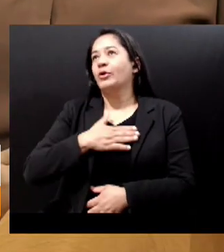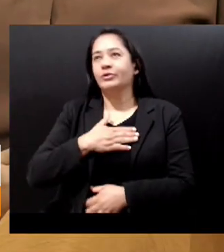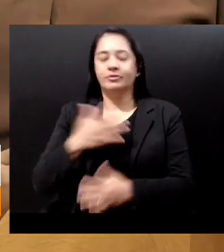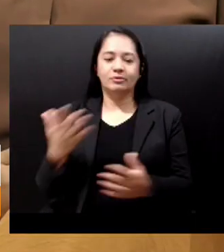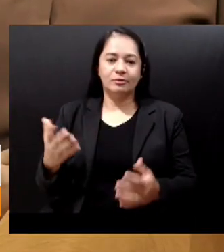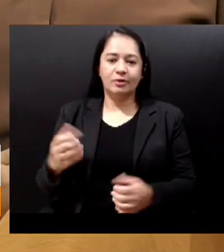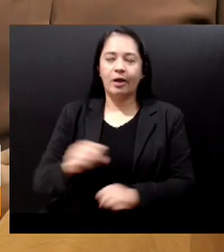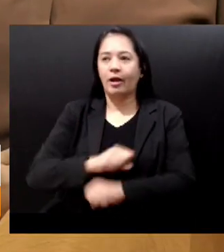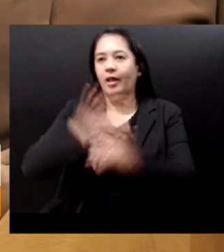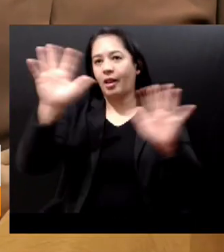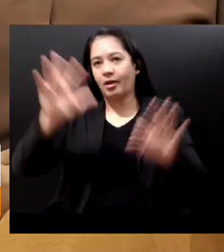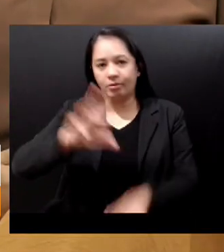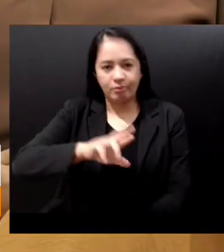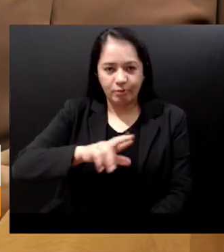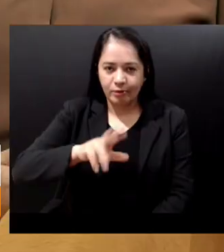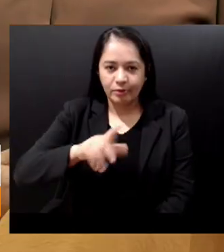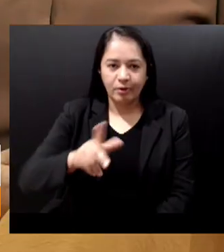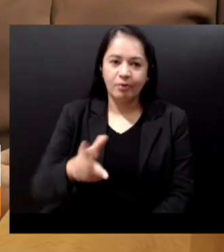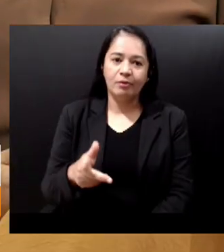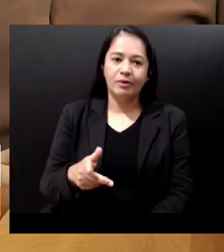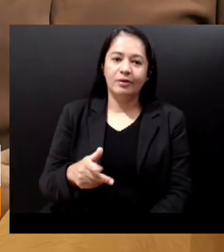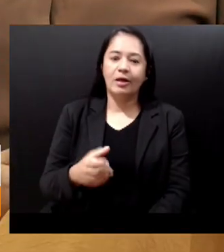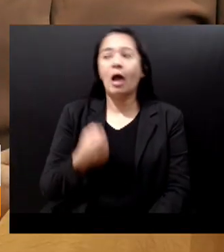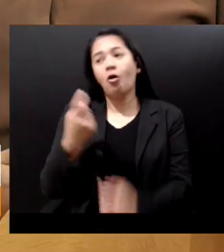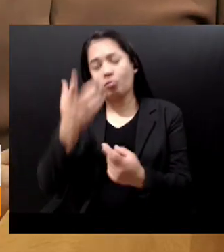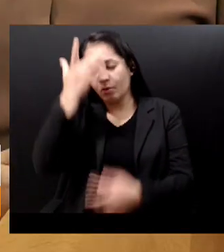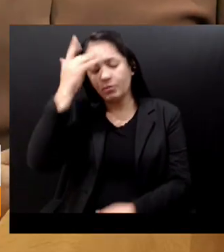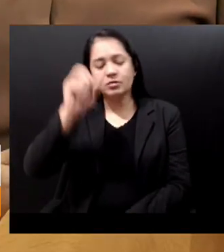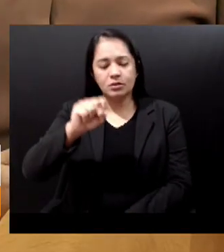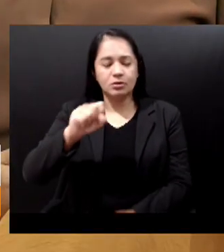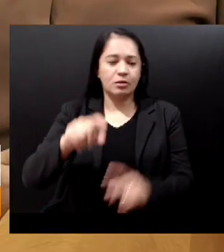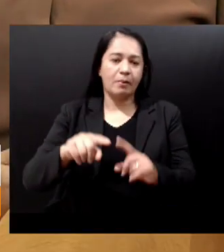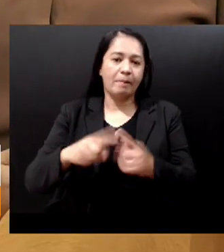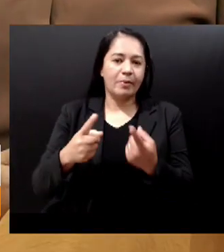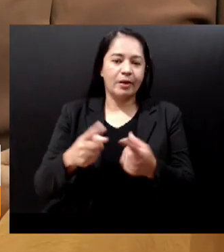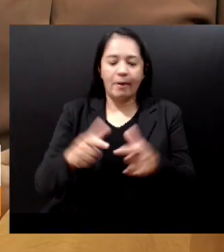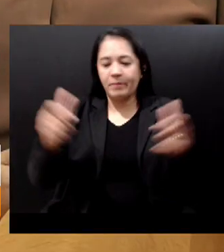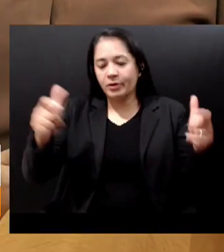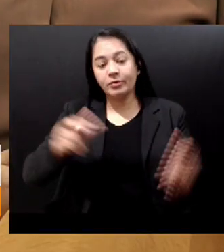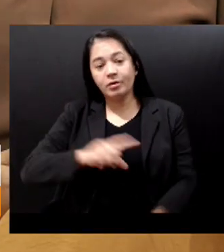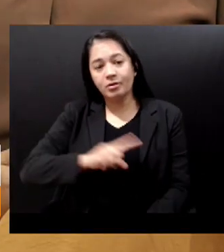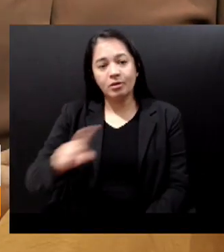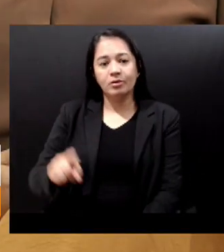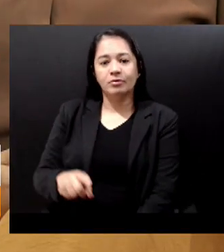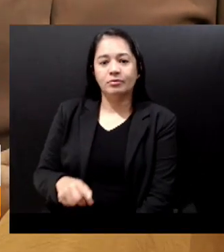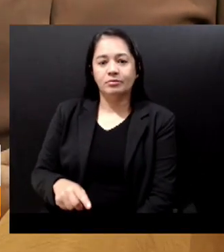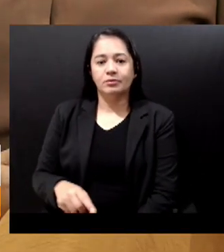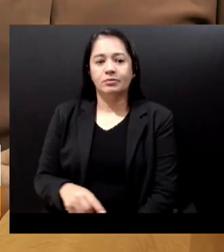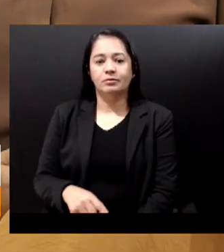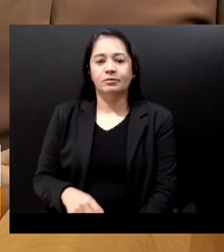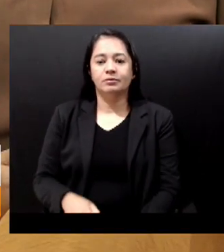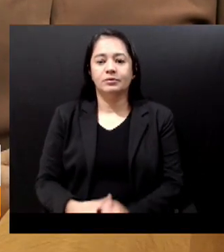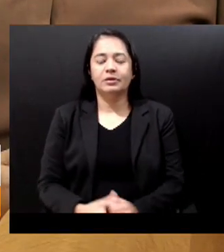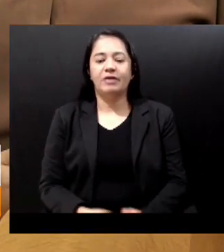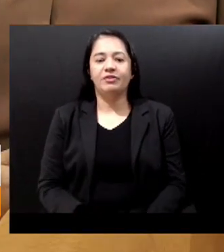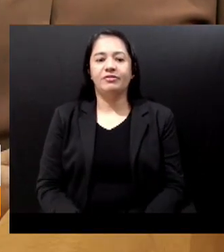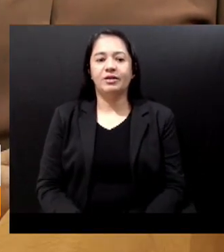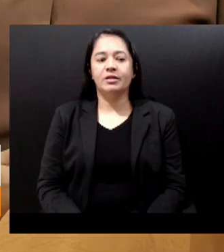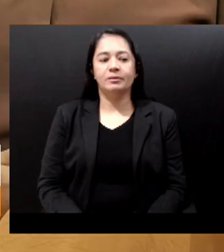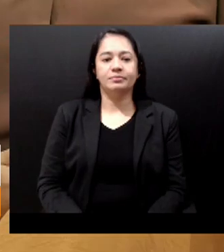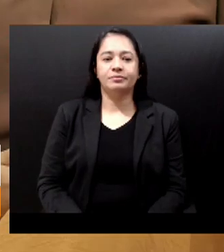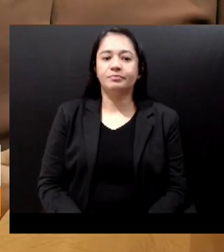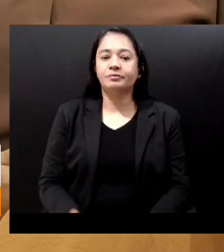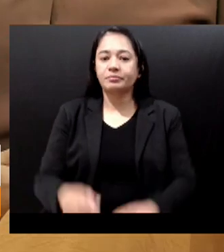tem as exceções, tem gente que gosta, Sim. mas normalmente a motivação ela vai ser